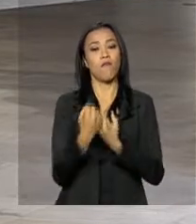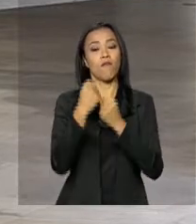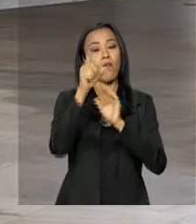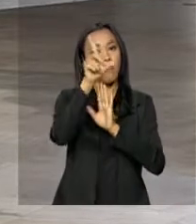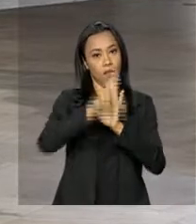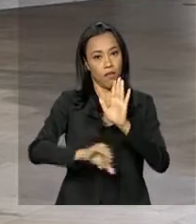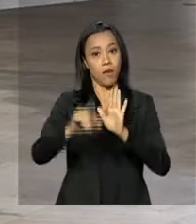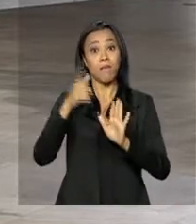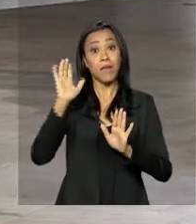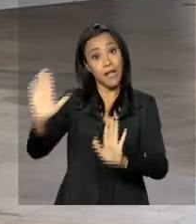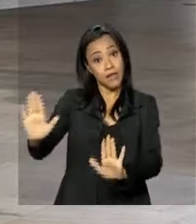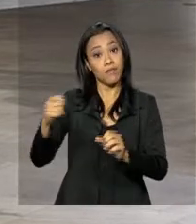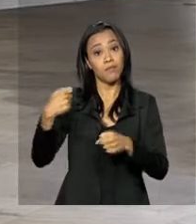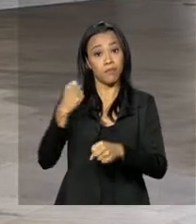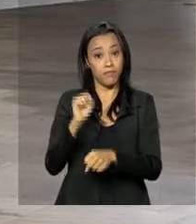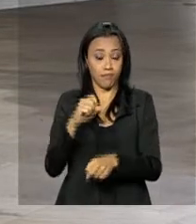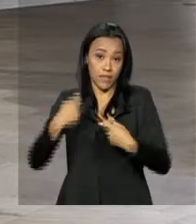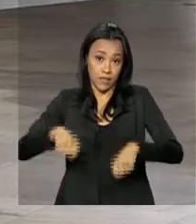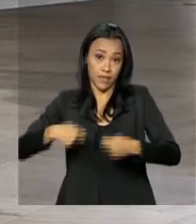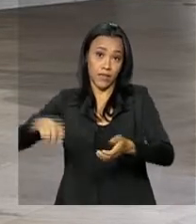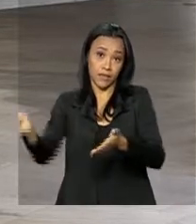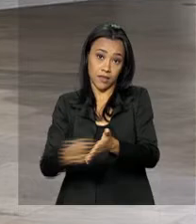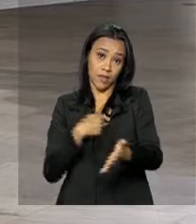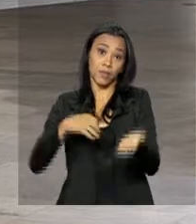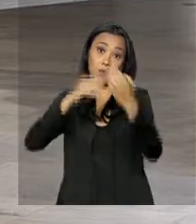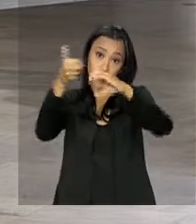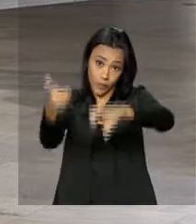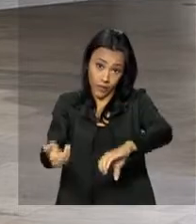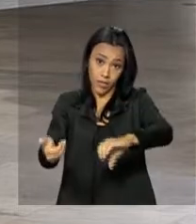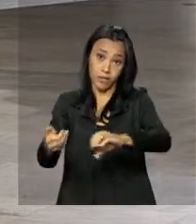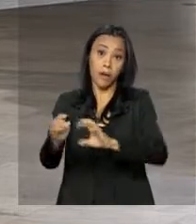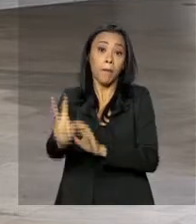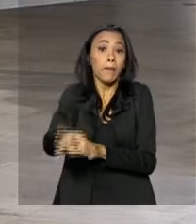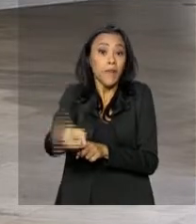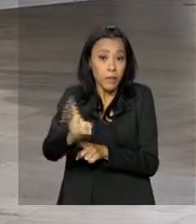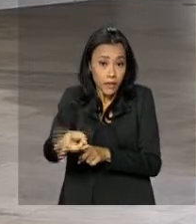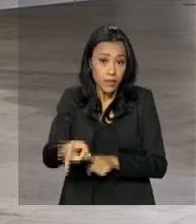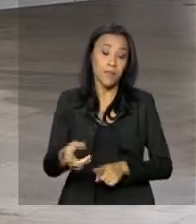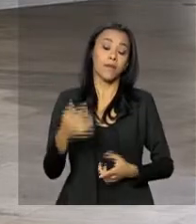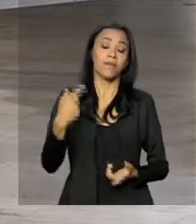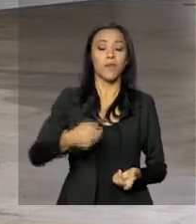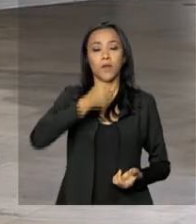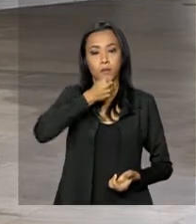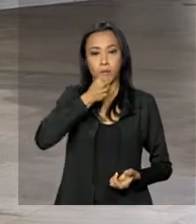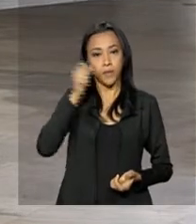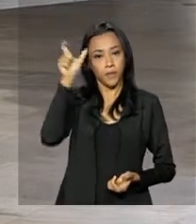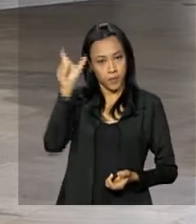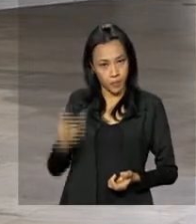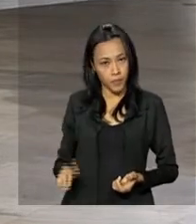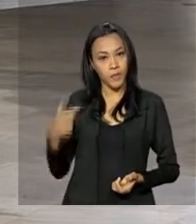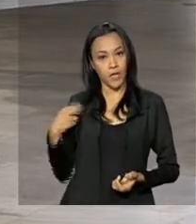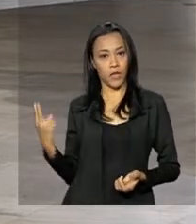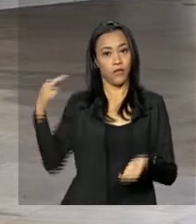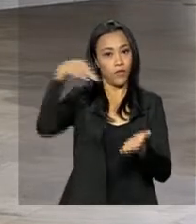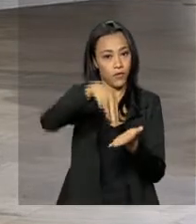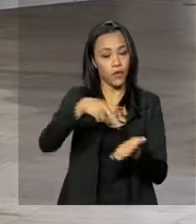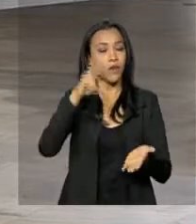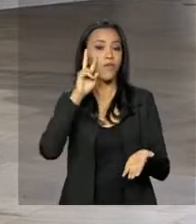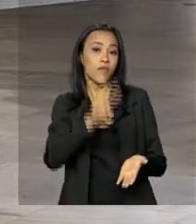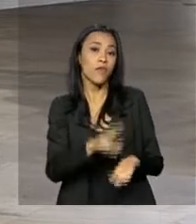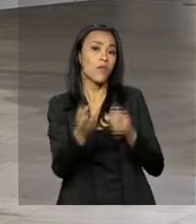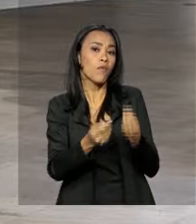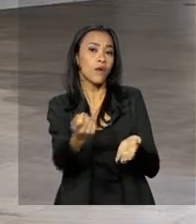nacional para se tornarem definitivas o repórter joão pedro neto acompanhou a assinatura dessas medidas